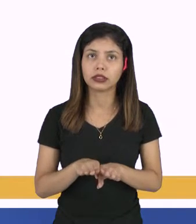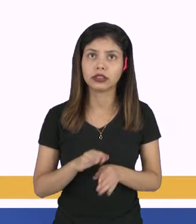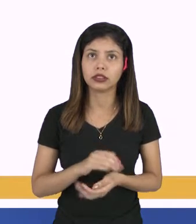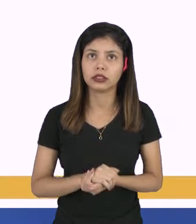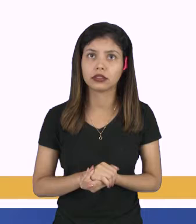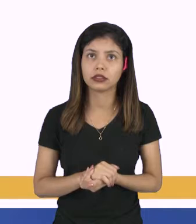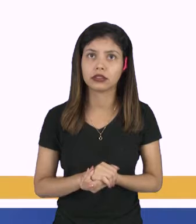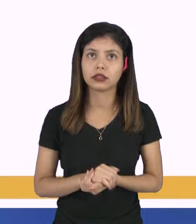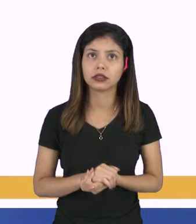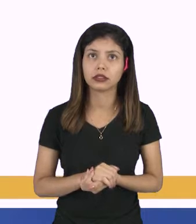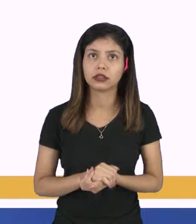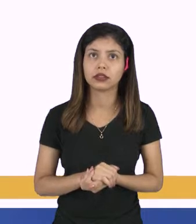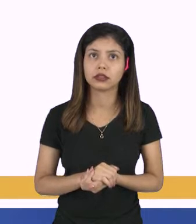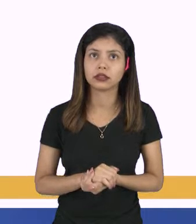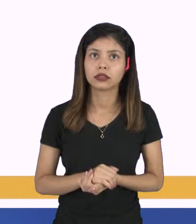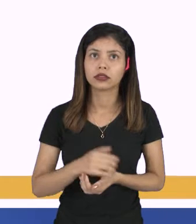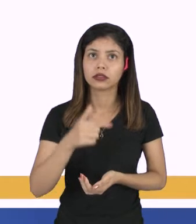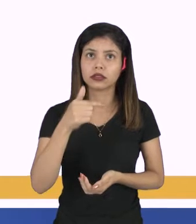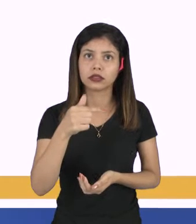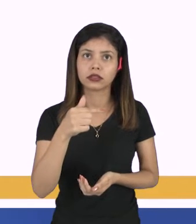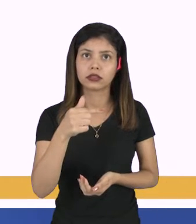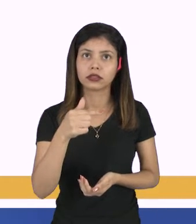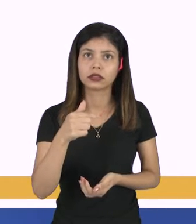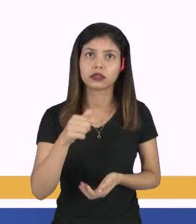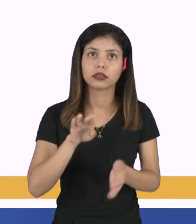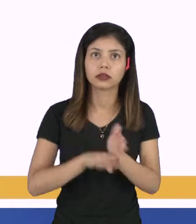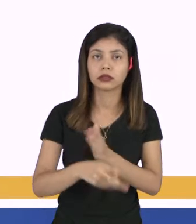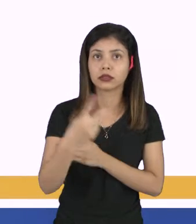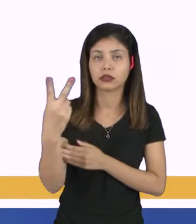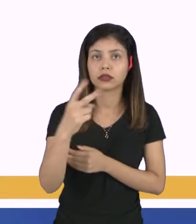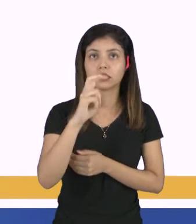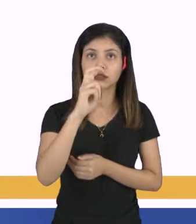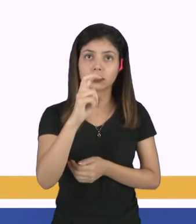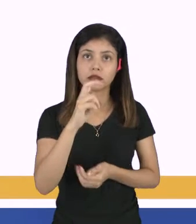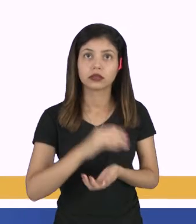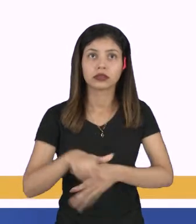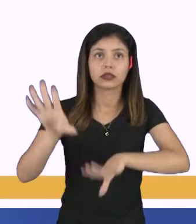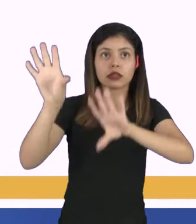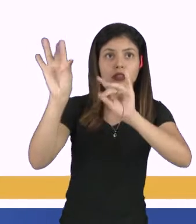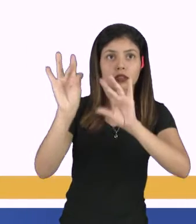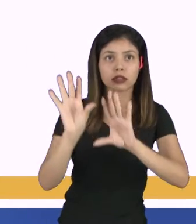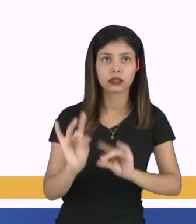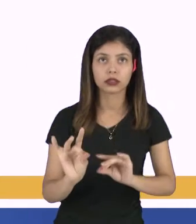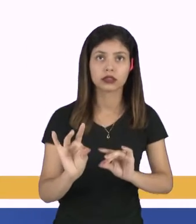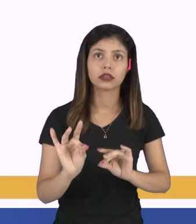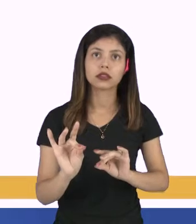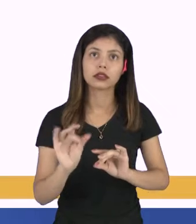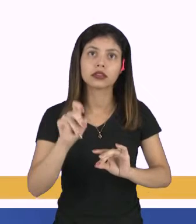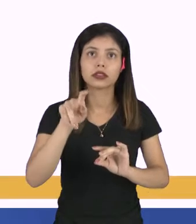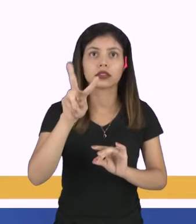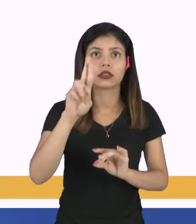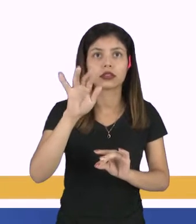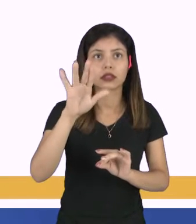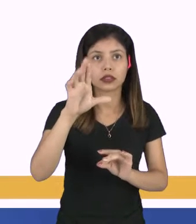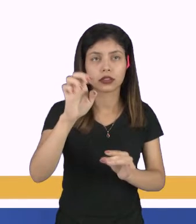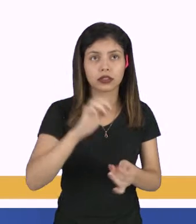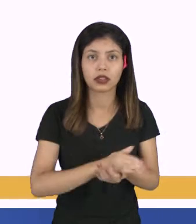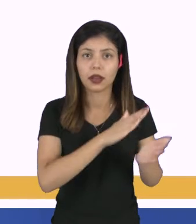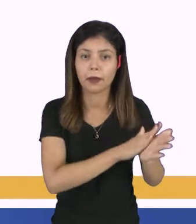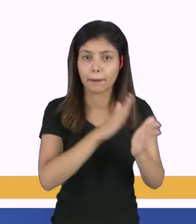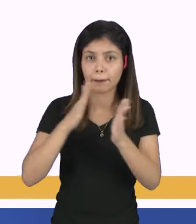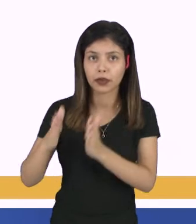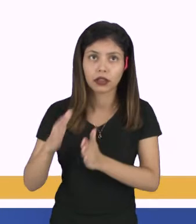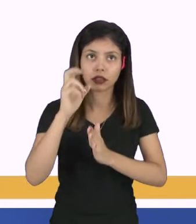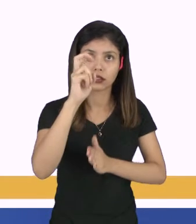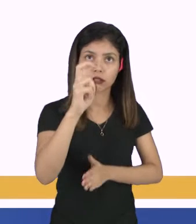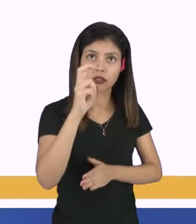contagem. Portanto, 7 menos 2 daria 5. Então, de cada vértice de um octógono regular